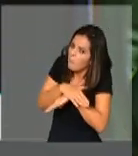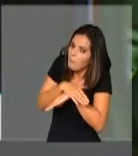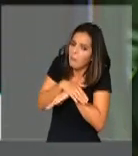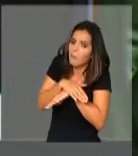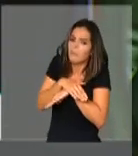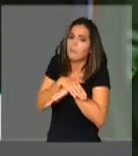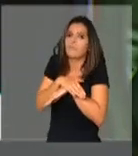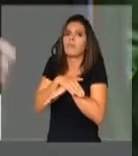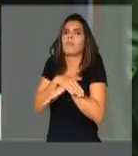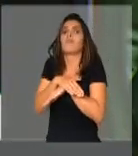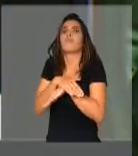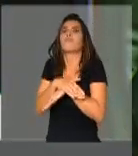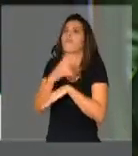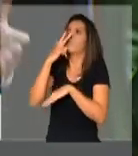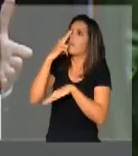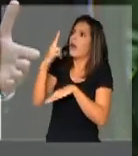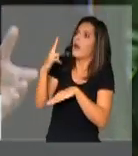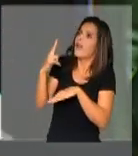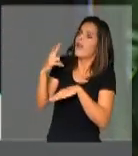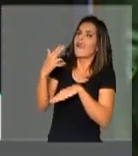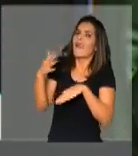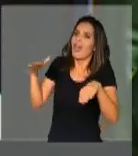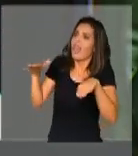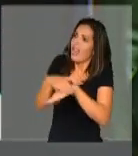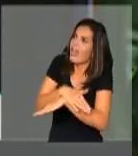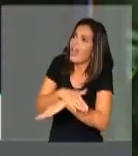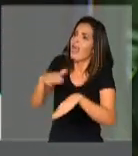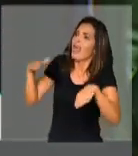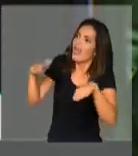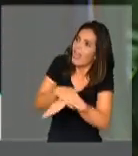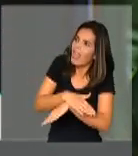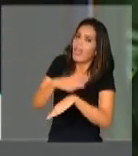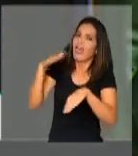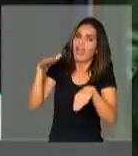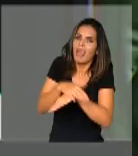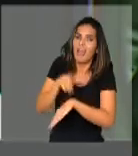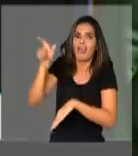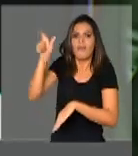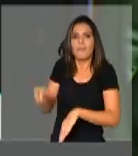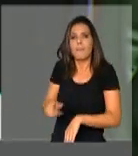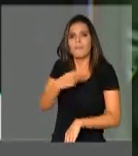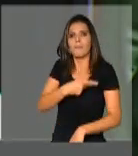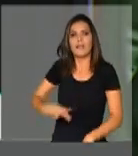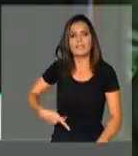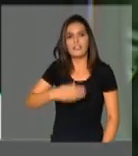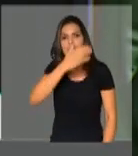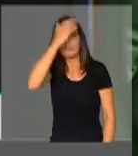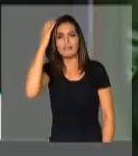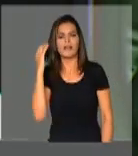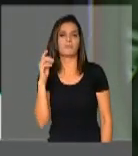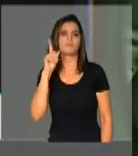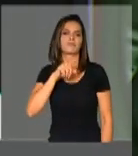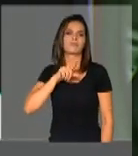subserviência e vassalagem ao presidente de um outro país.